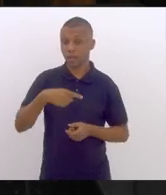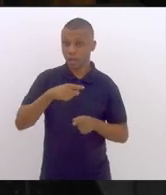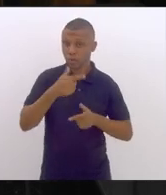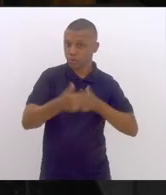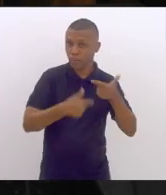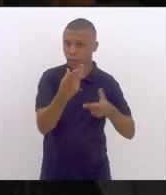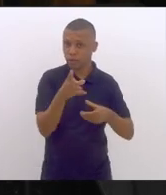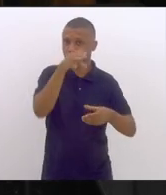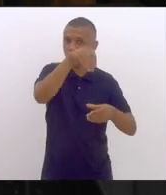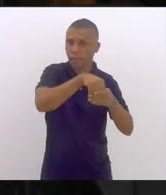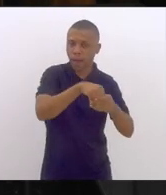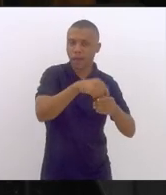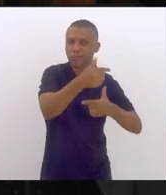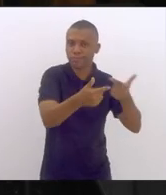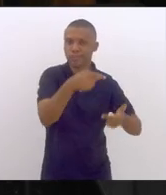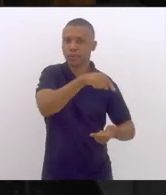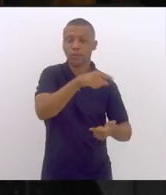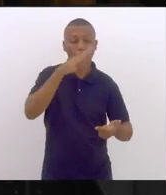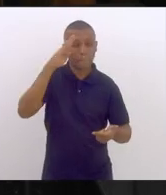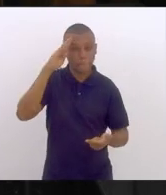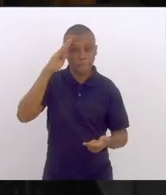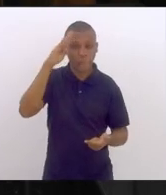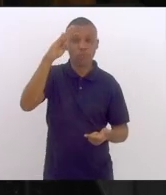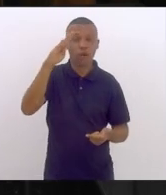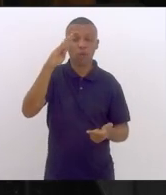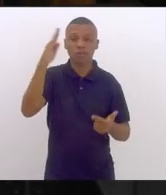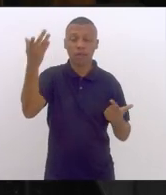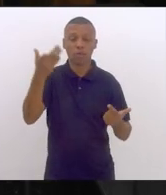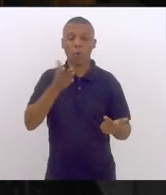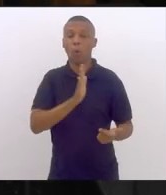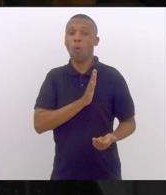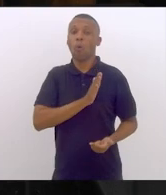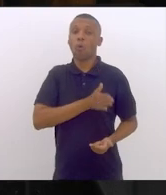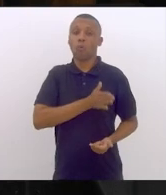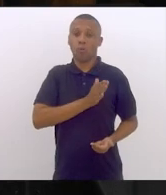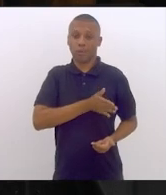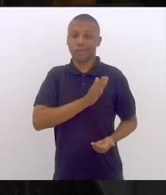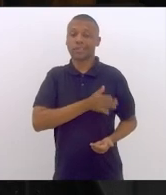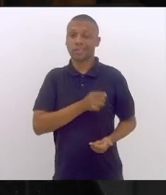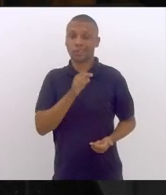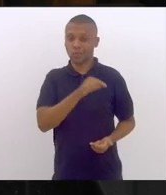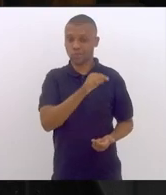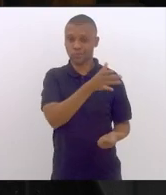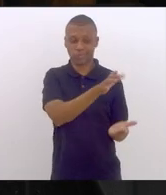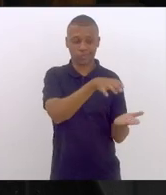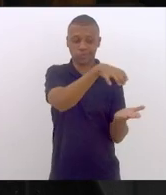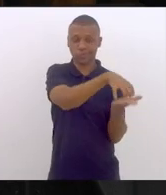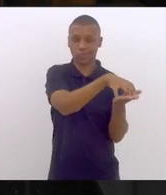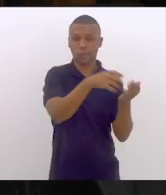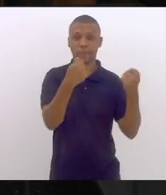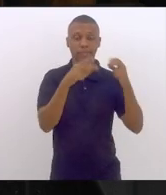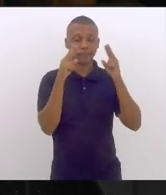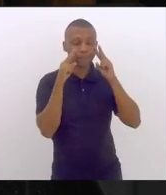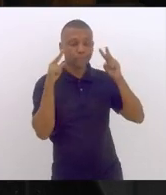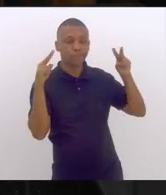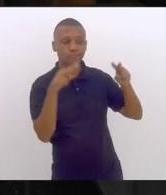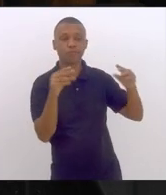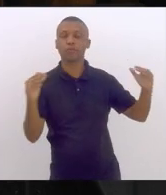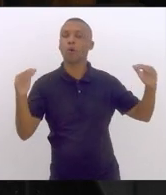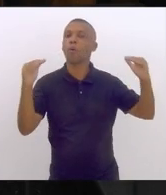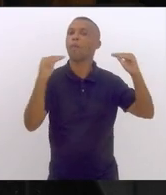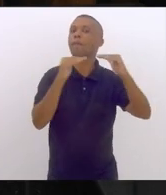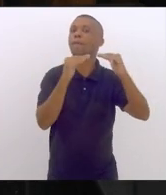que são o coração dautarquia devem ter o reconhecimento condizente